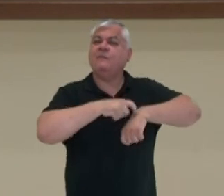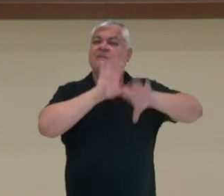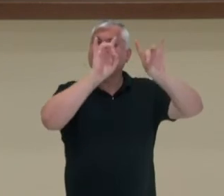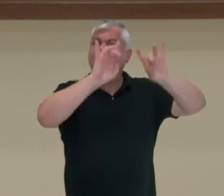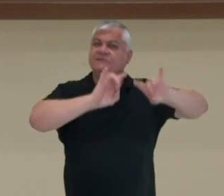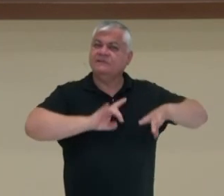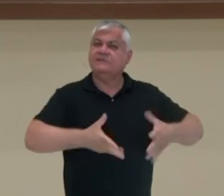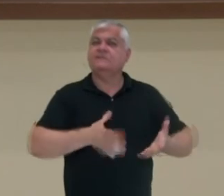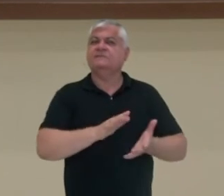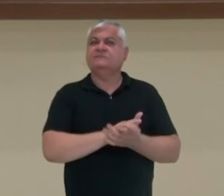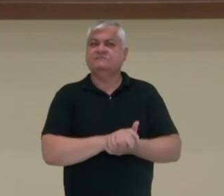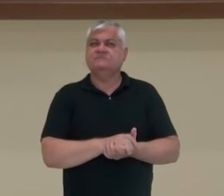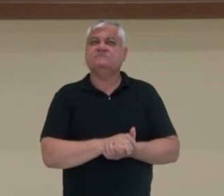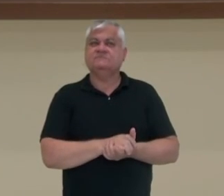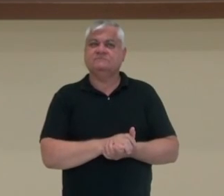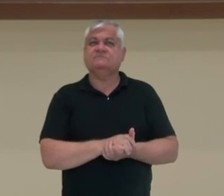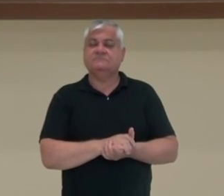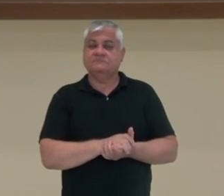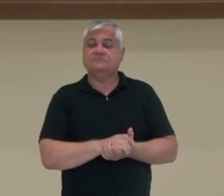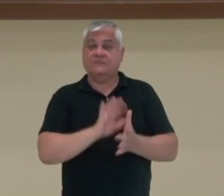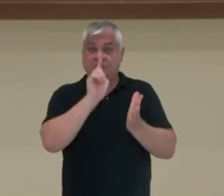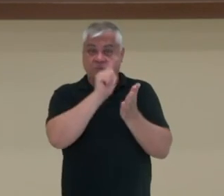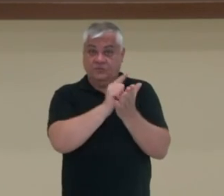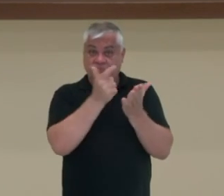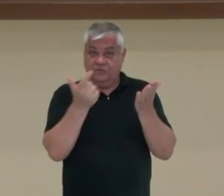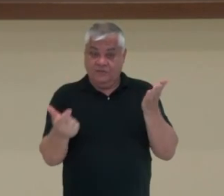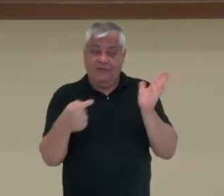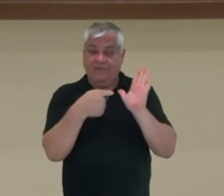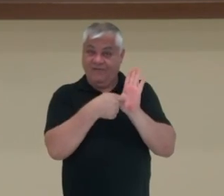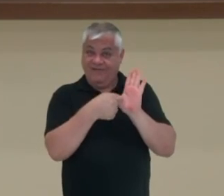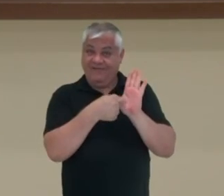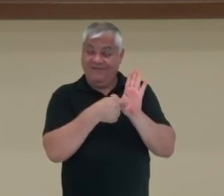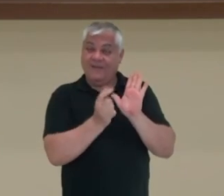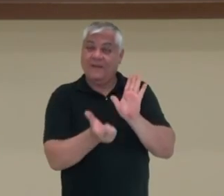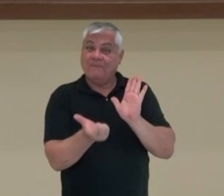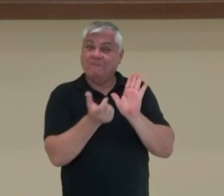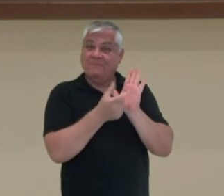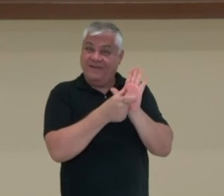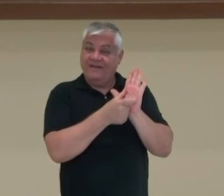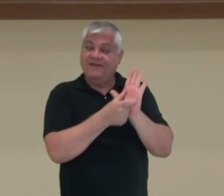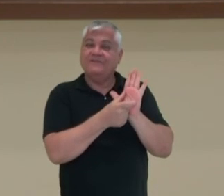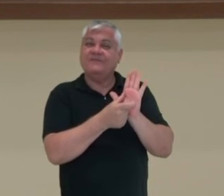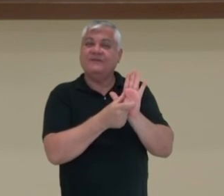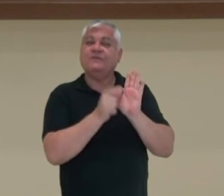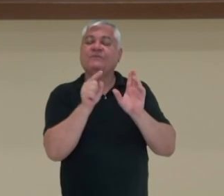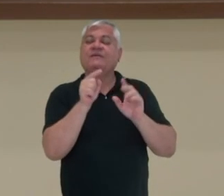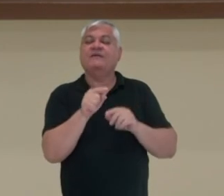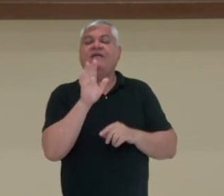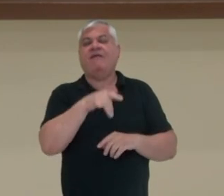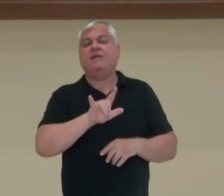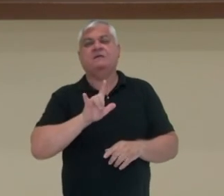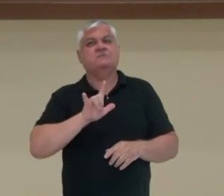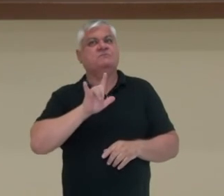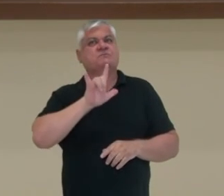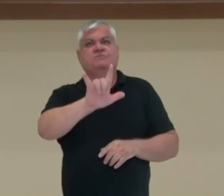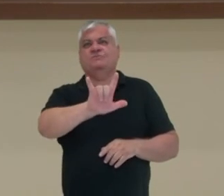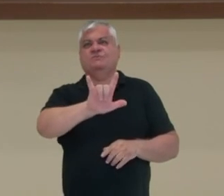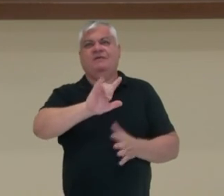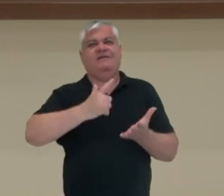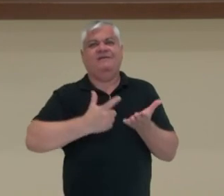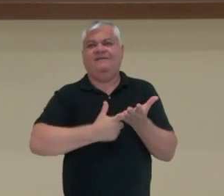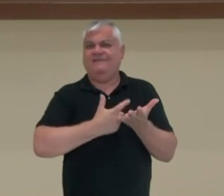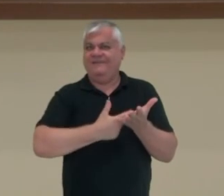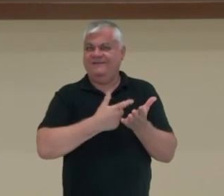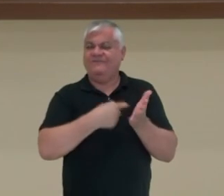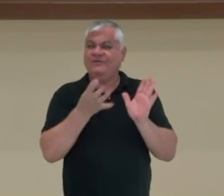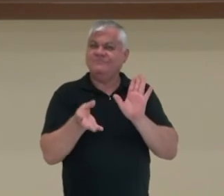ok? No editorial como um todo, nós percebemos o quê? A paixão pelo livro